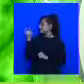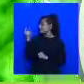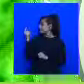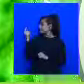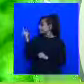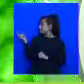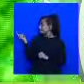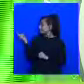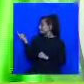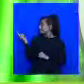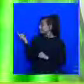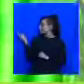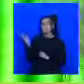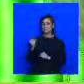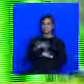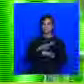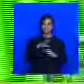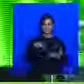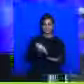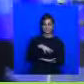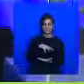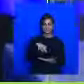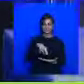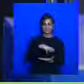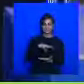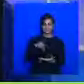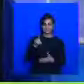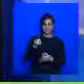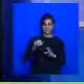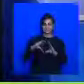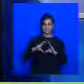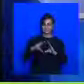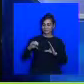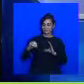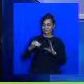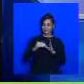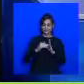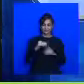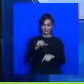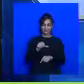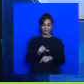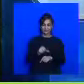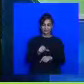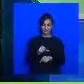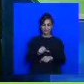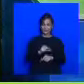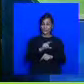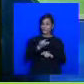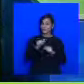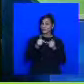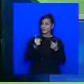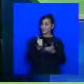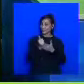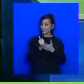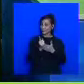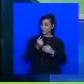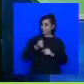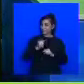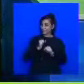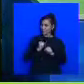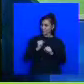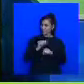posicionada, valendo. Globo recarregado, embaralhando, 10 bolas numeradas de 0 a 9. Sua sorte pode vir com este